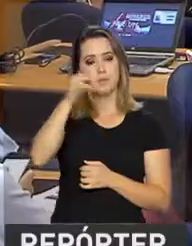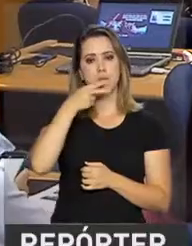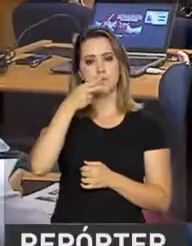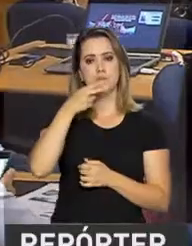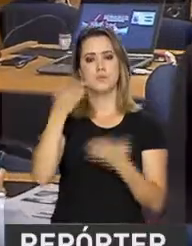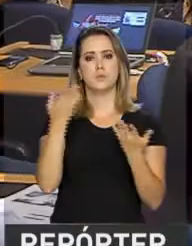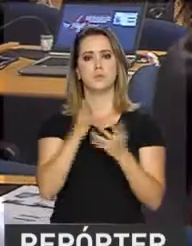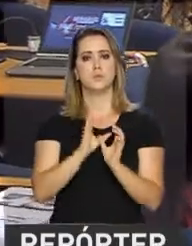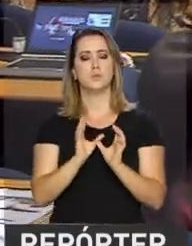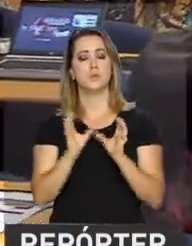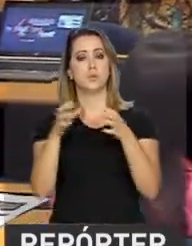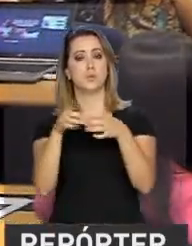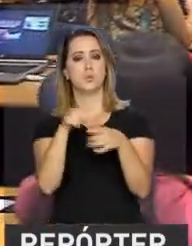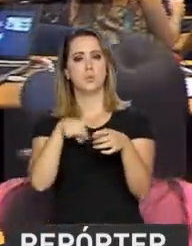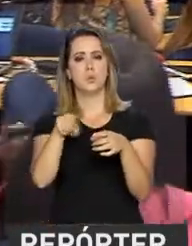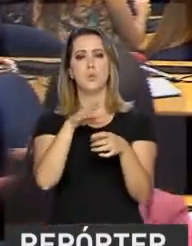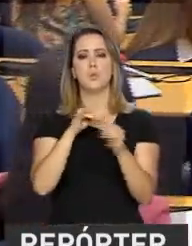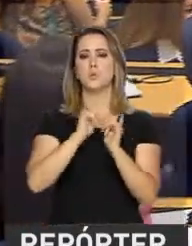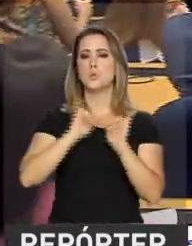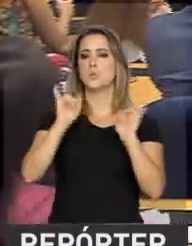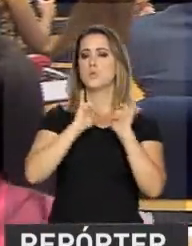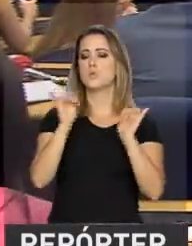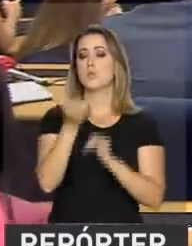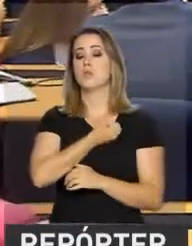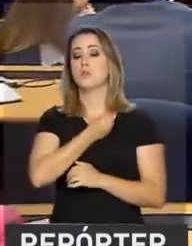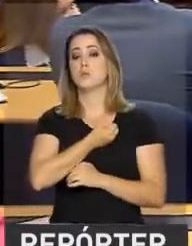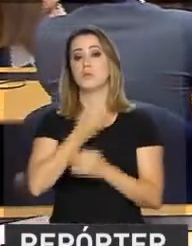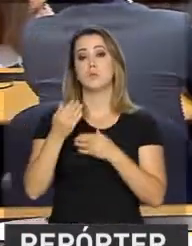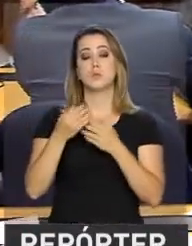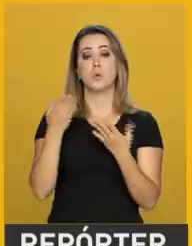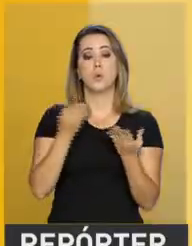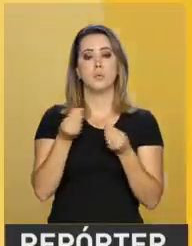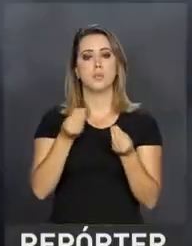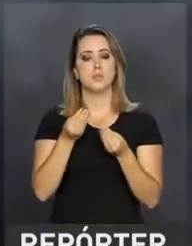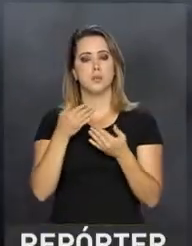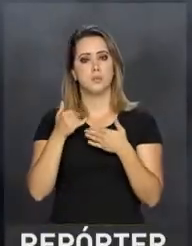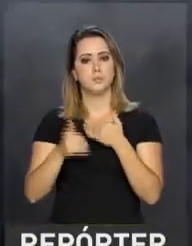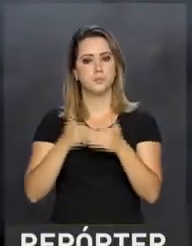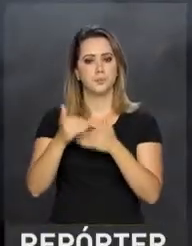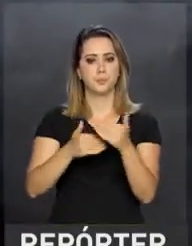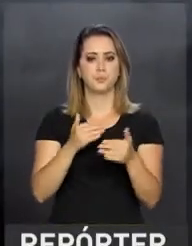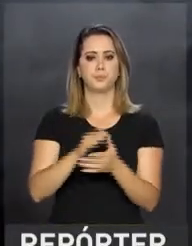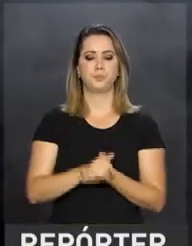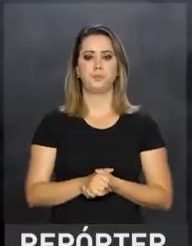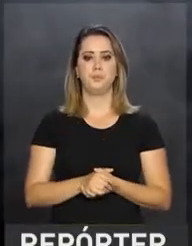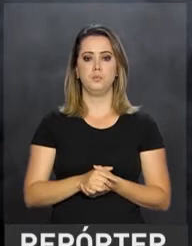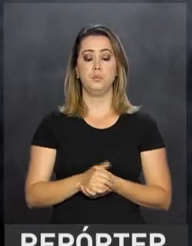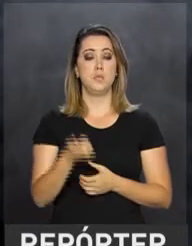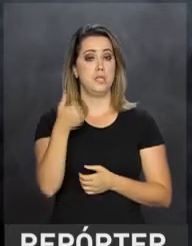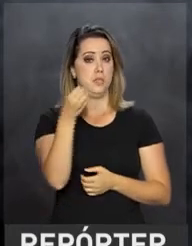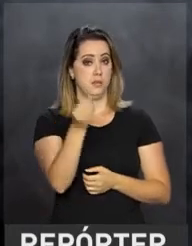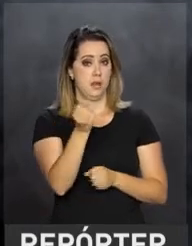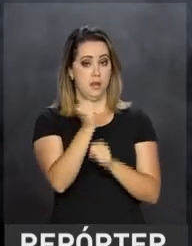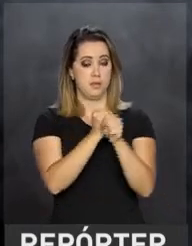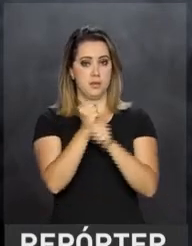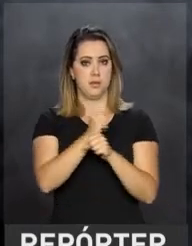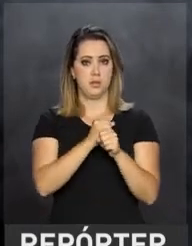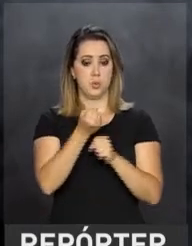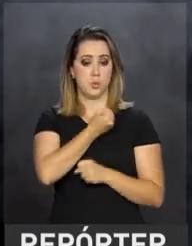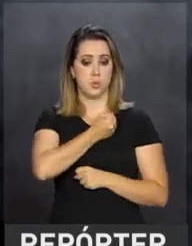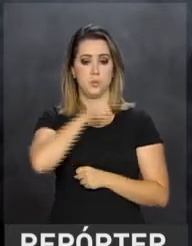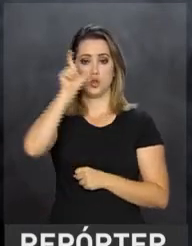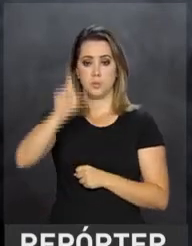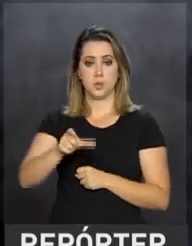INCA, divulgaram dados sobre avanços no combate ao fumo no país. Nos últimos 10 anos, o número de fumantes no Brasil